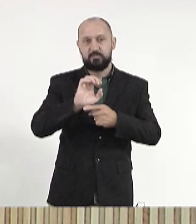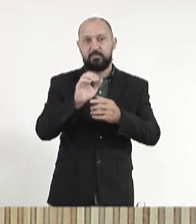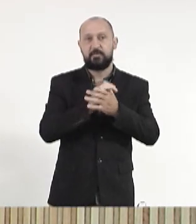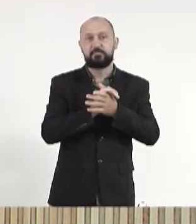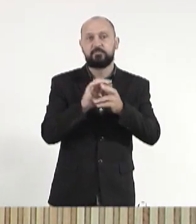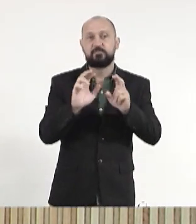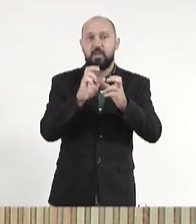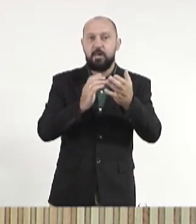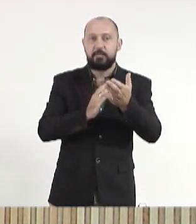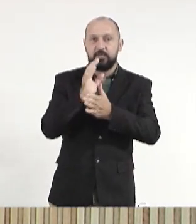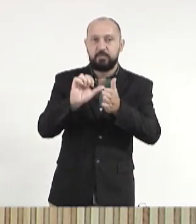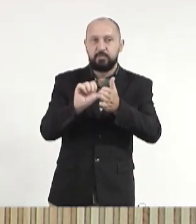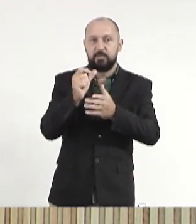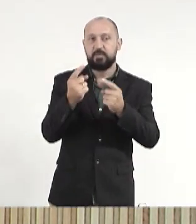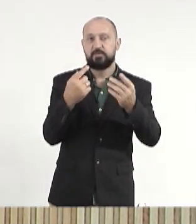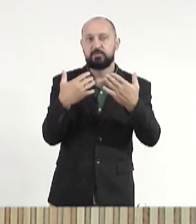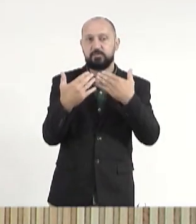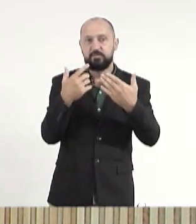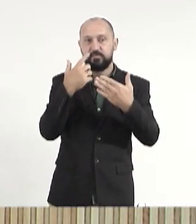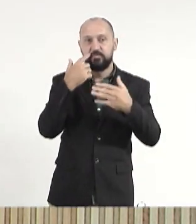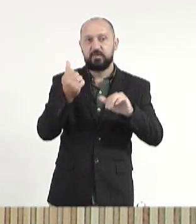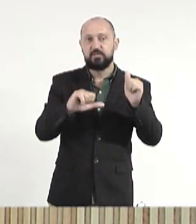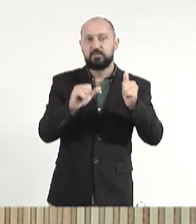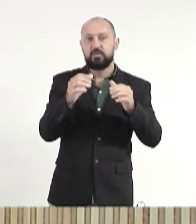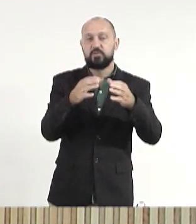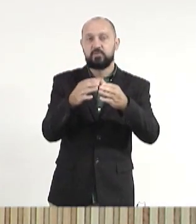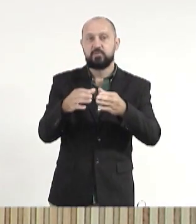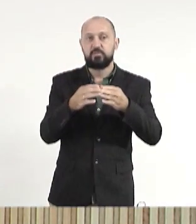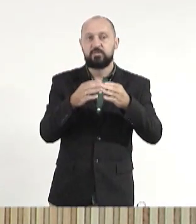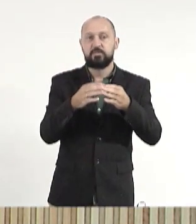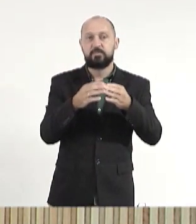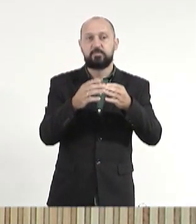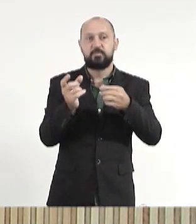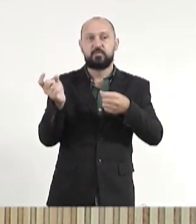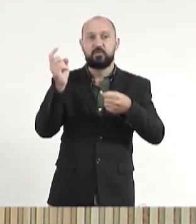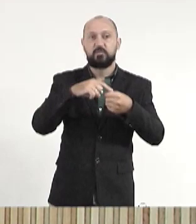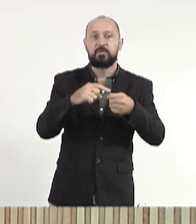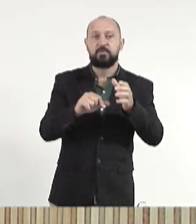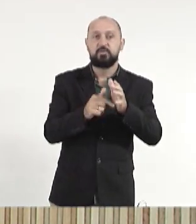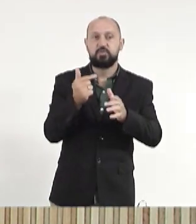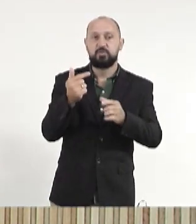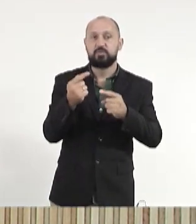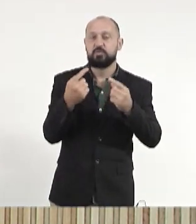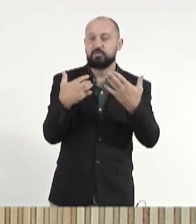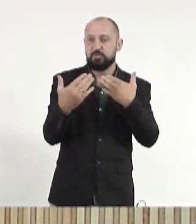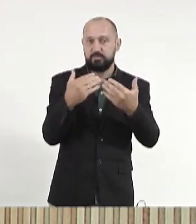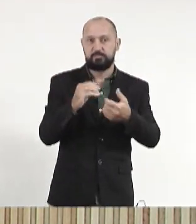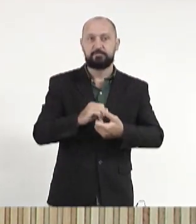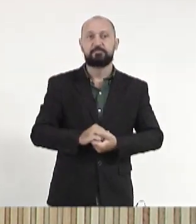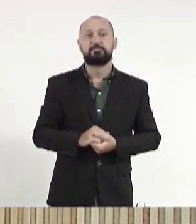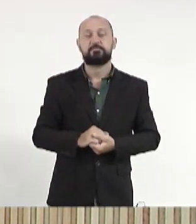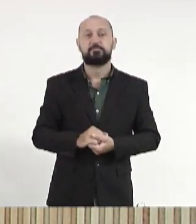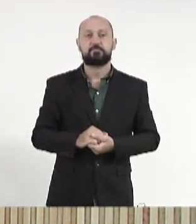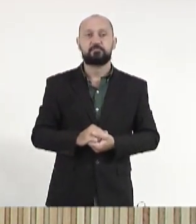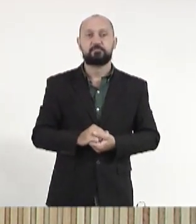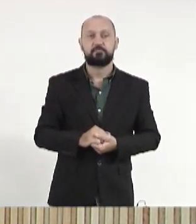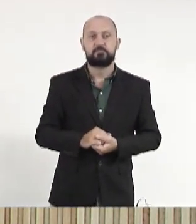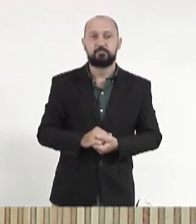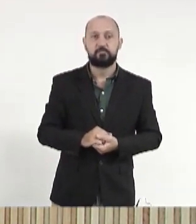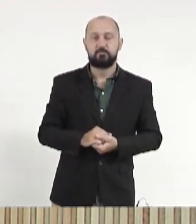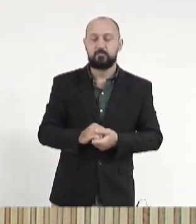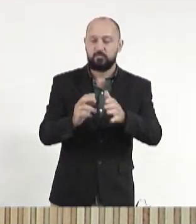Então, matéria aprovada em primeira discussão vai para a análise das comissões de mérito para voltar para uma segunda discussão no plenário. O